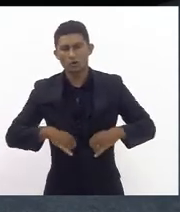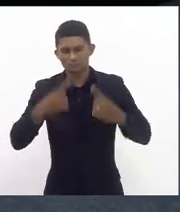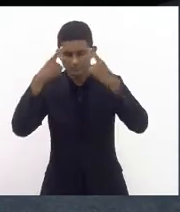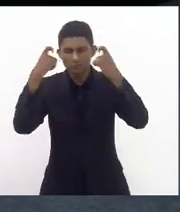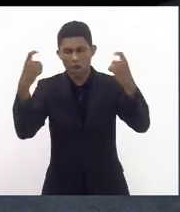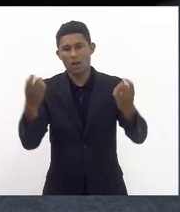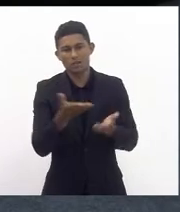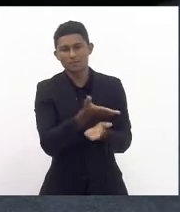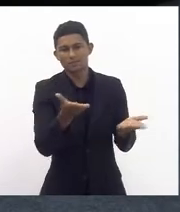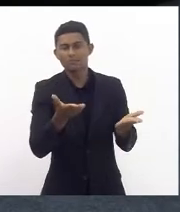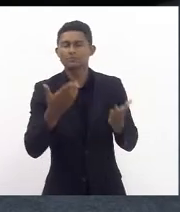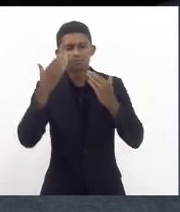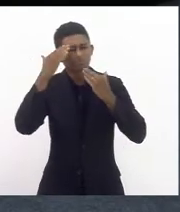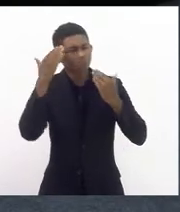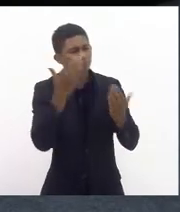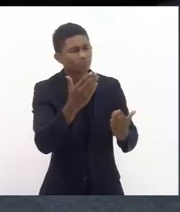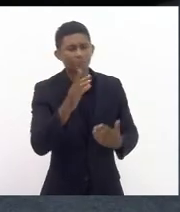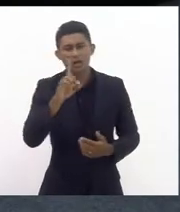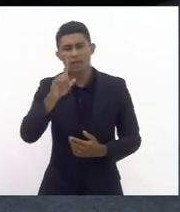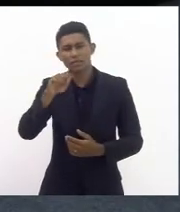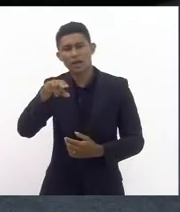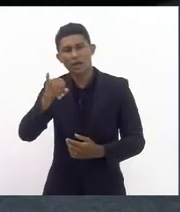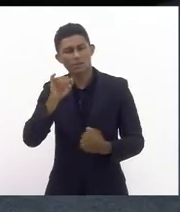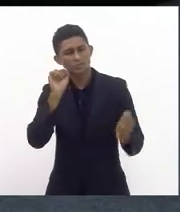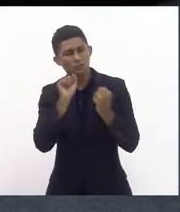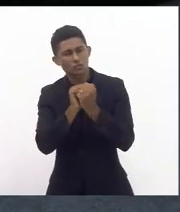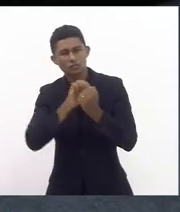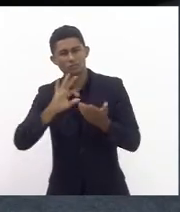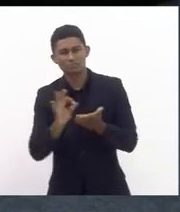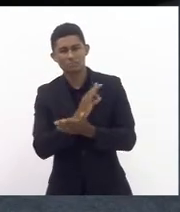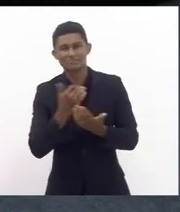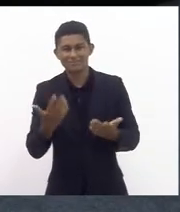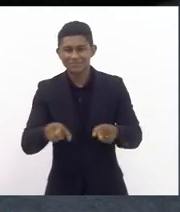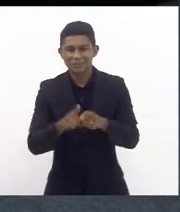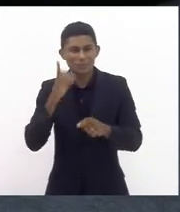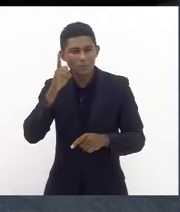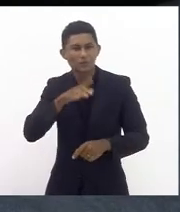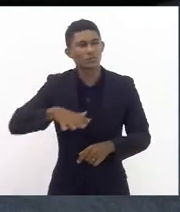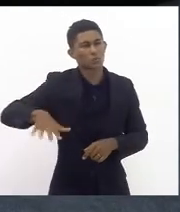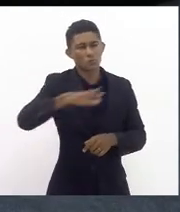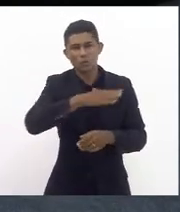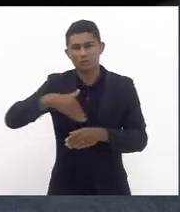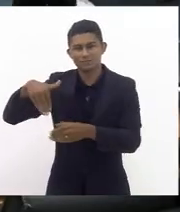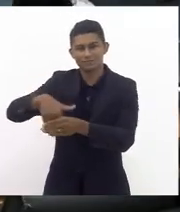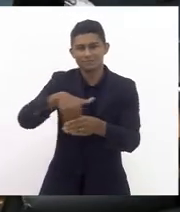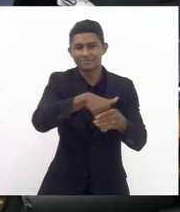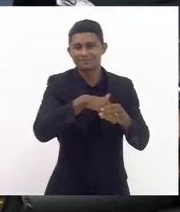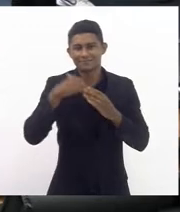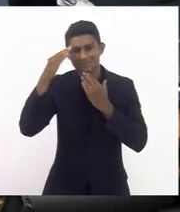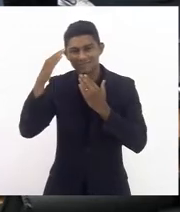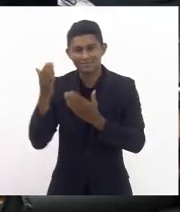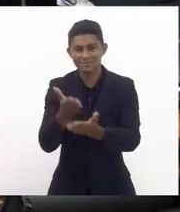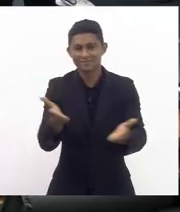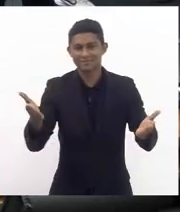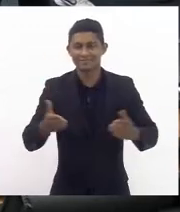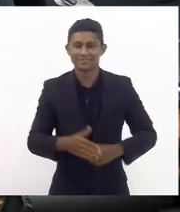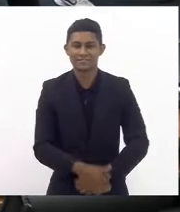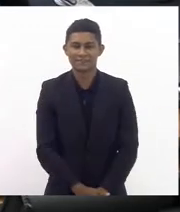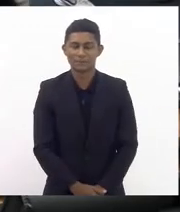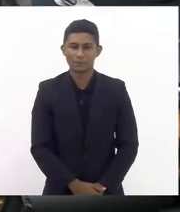violência. Portanto, obrigado à deputada Dani Monteiro pela parceria, obrigado aos deputados e deputadas pela votação da matéria.